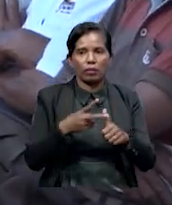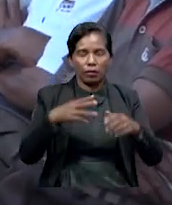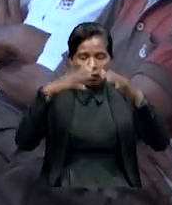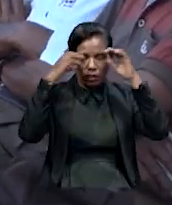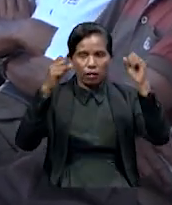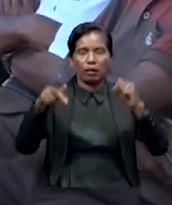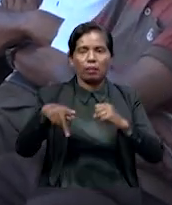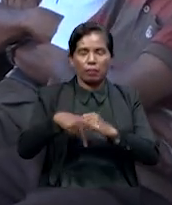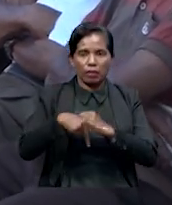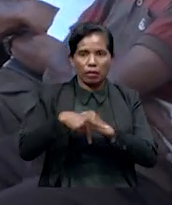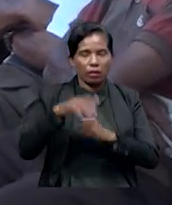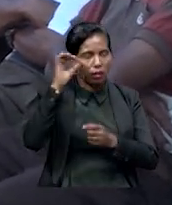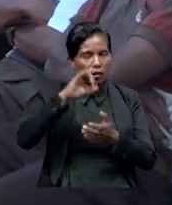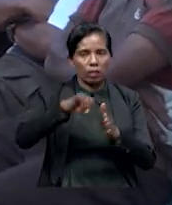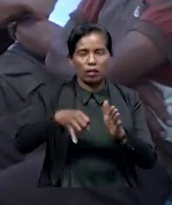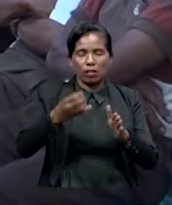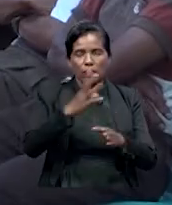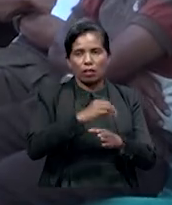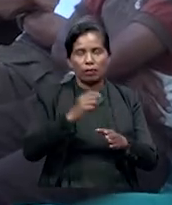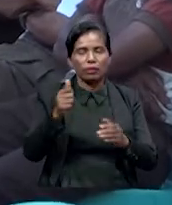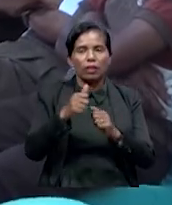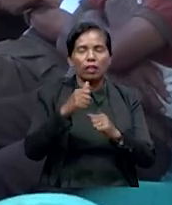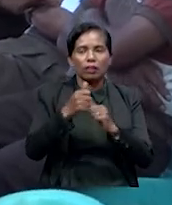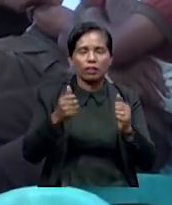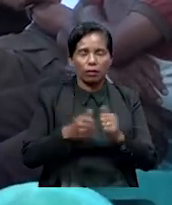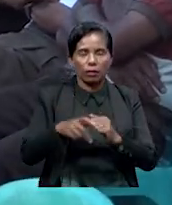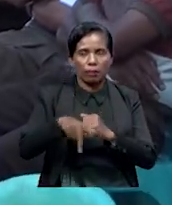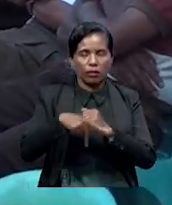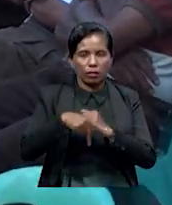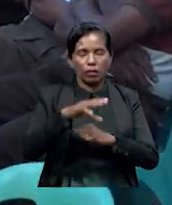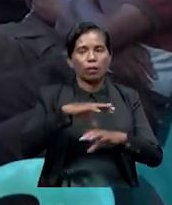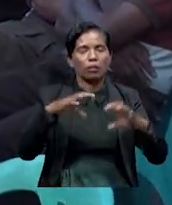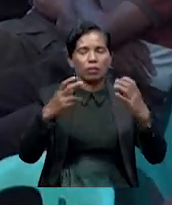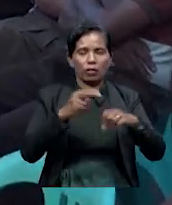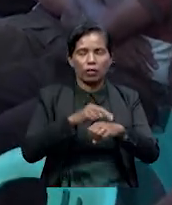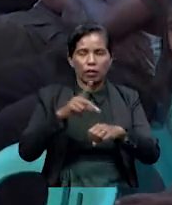partido, secretário-geral, adjunto Partido Nian, nomos Comissão